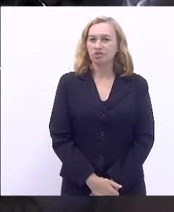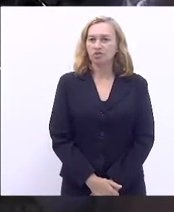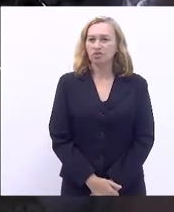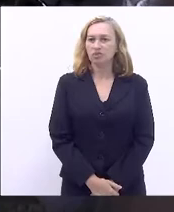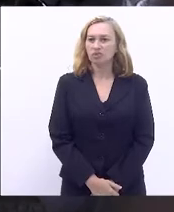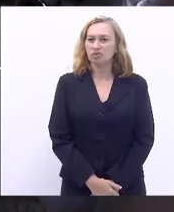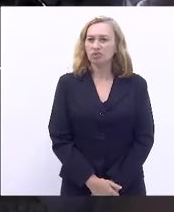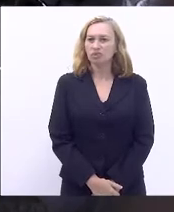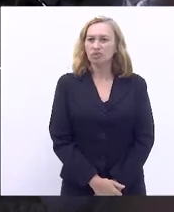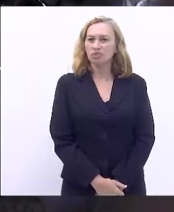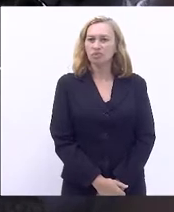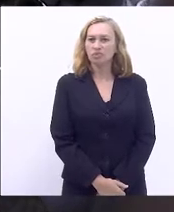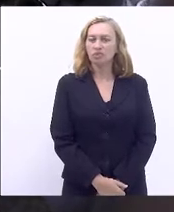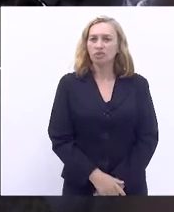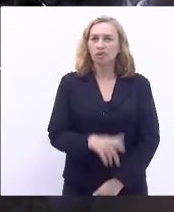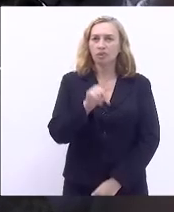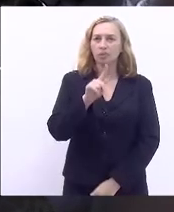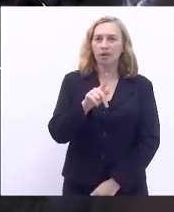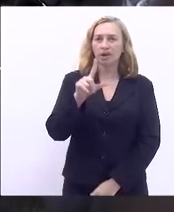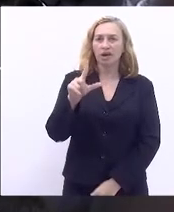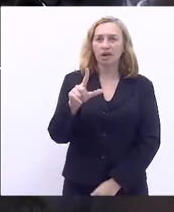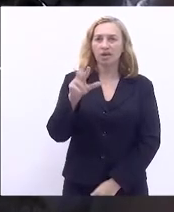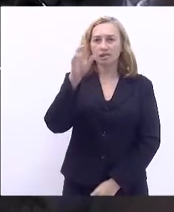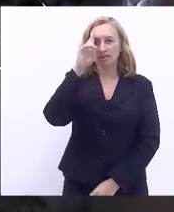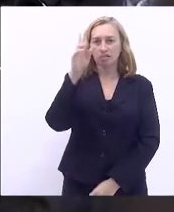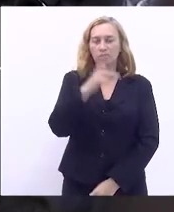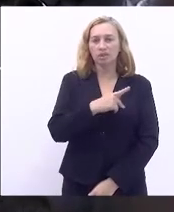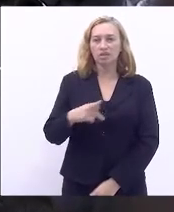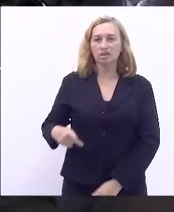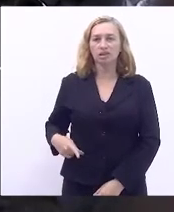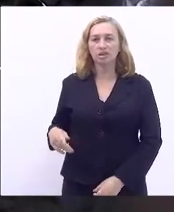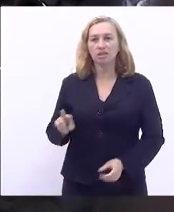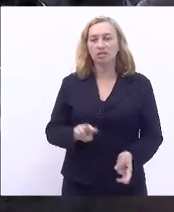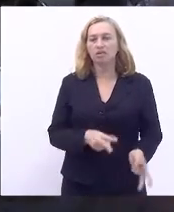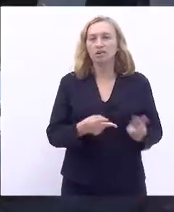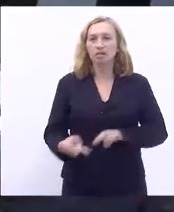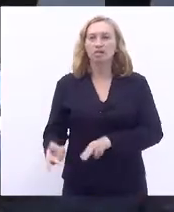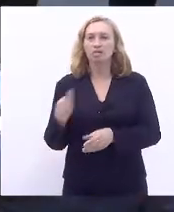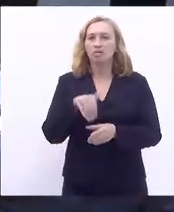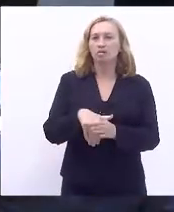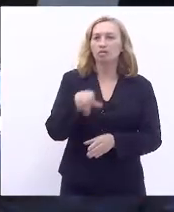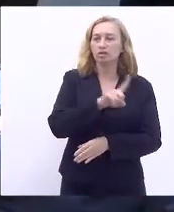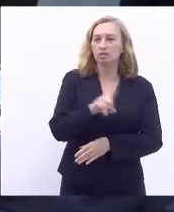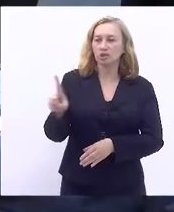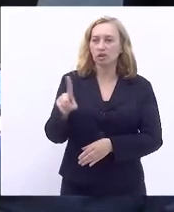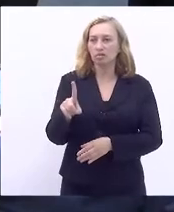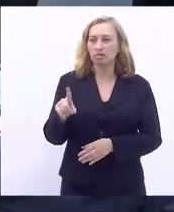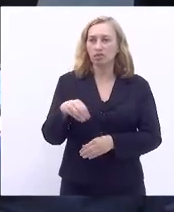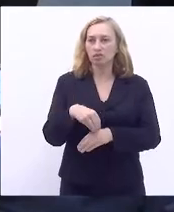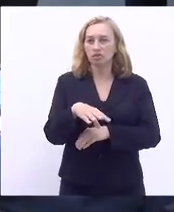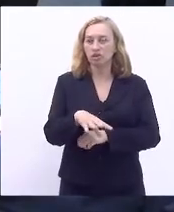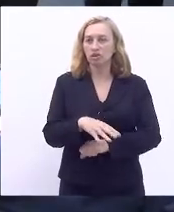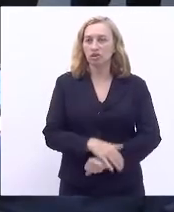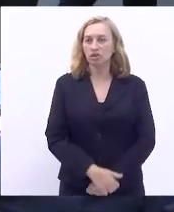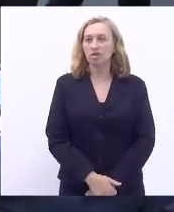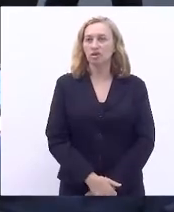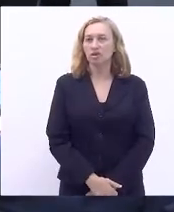Para encaminhar pelo PL, senhor presidente. PL encaminha o voto não ao destaque.